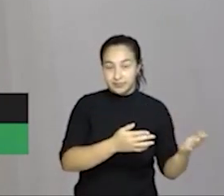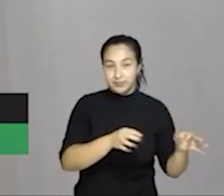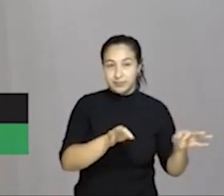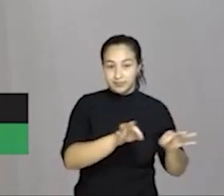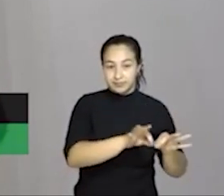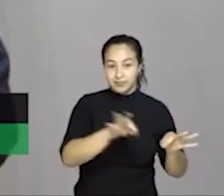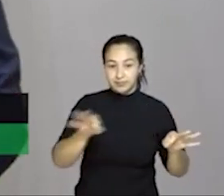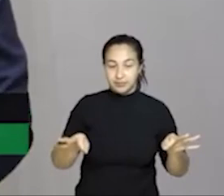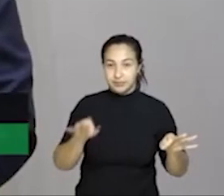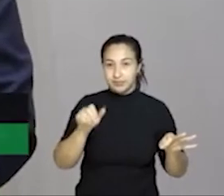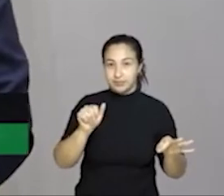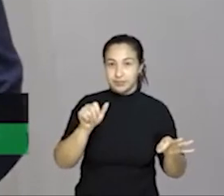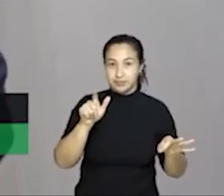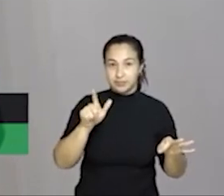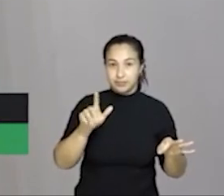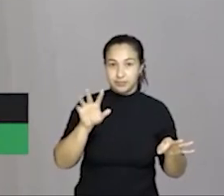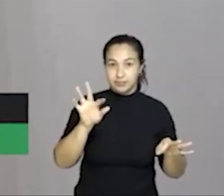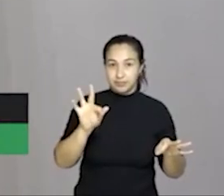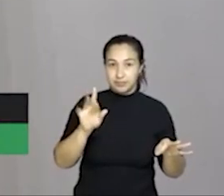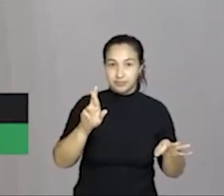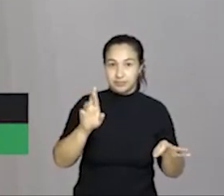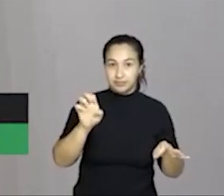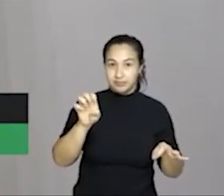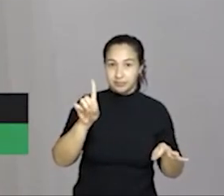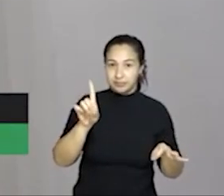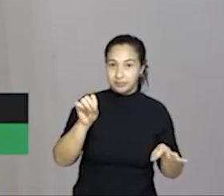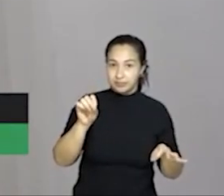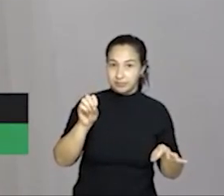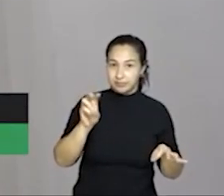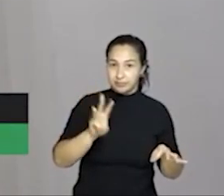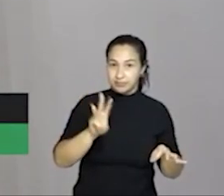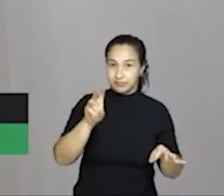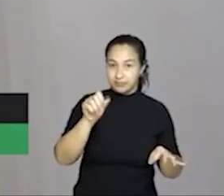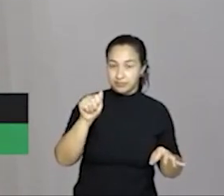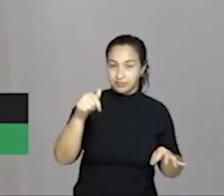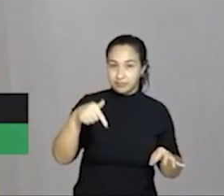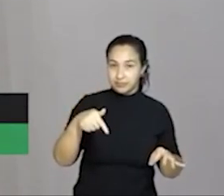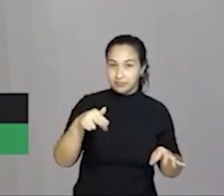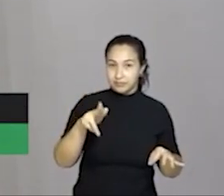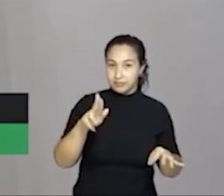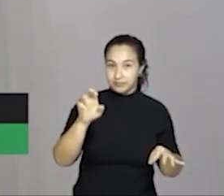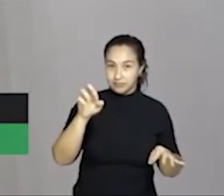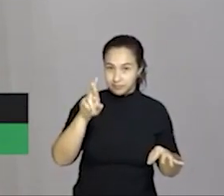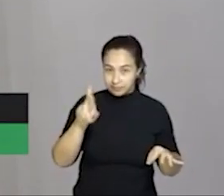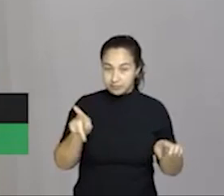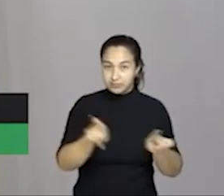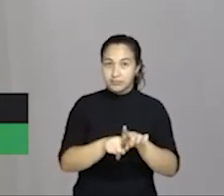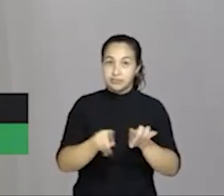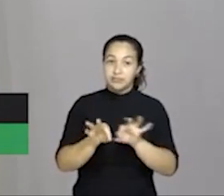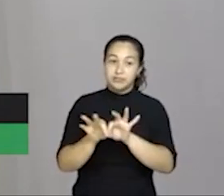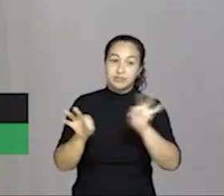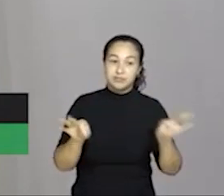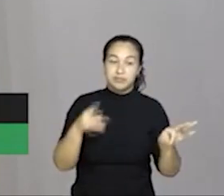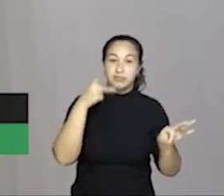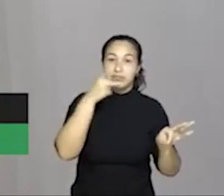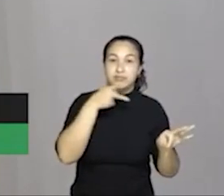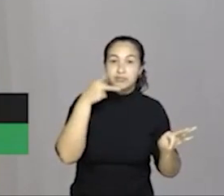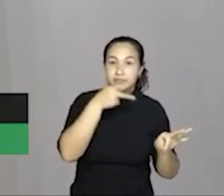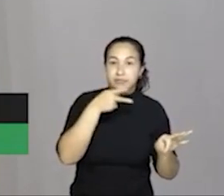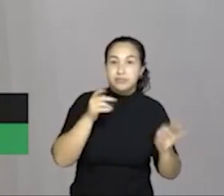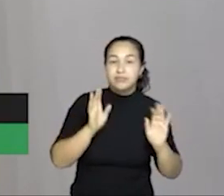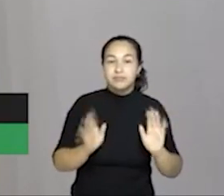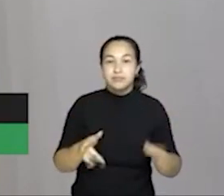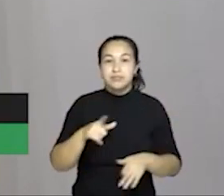Wagner e Palhoça e o compromisso do superintendente é de que Como já existem recursos